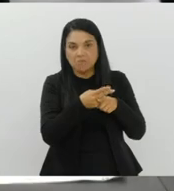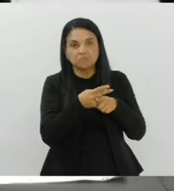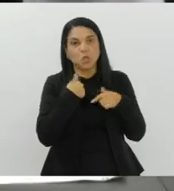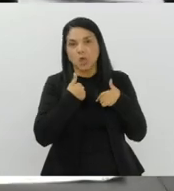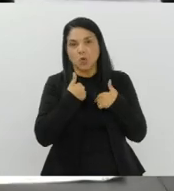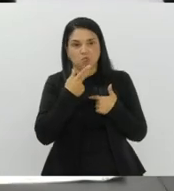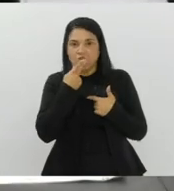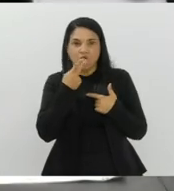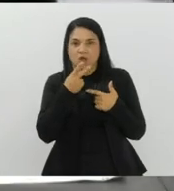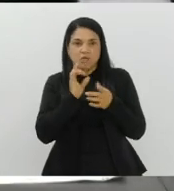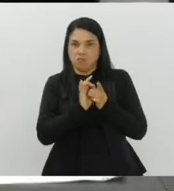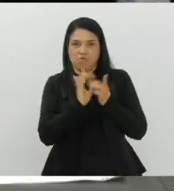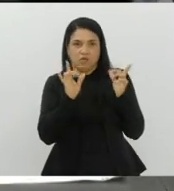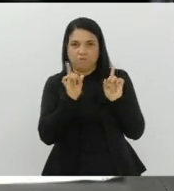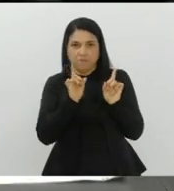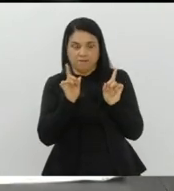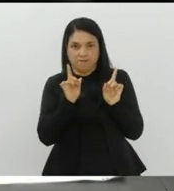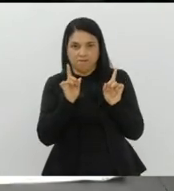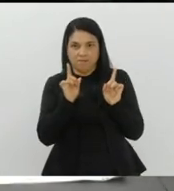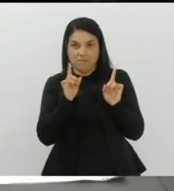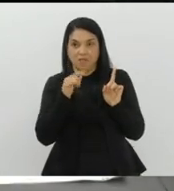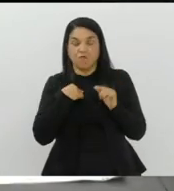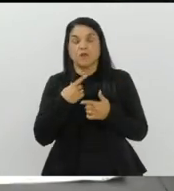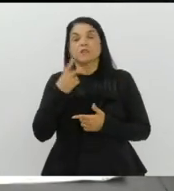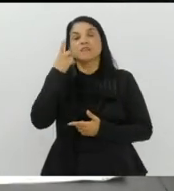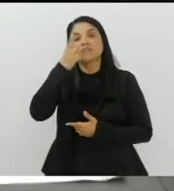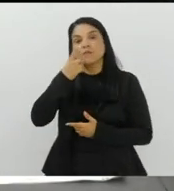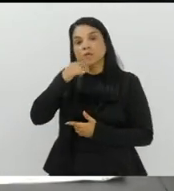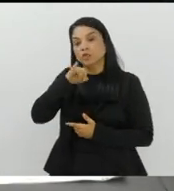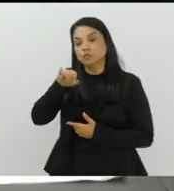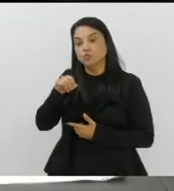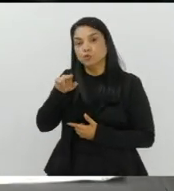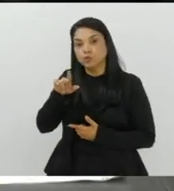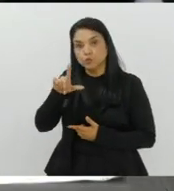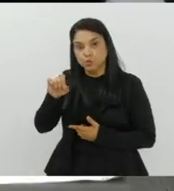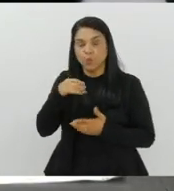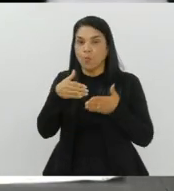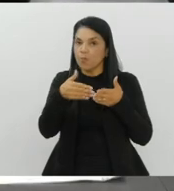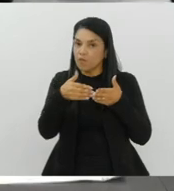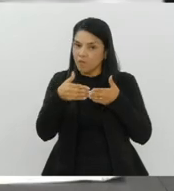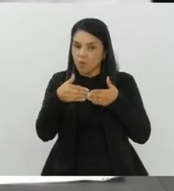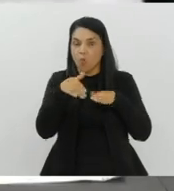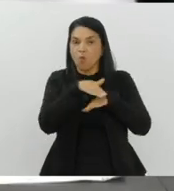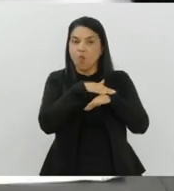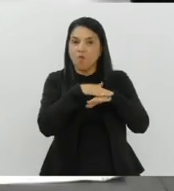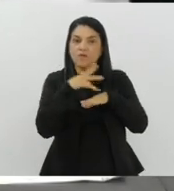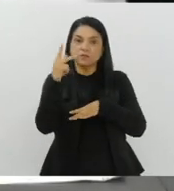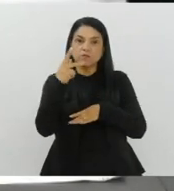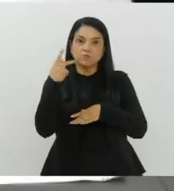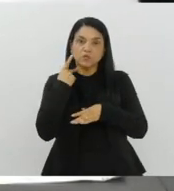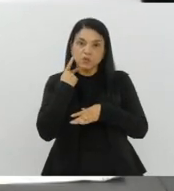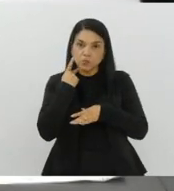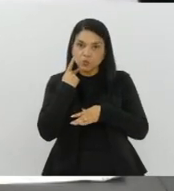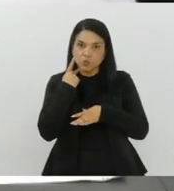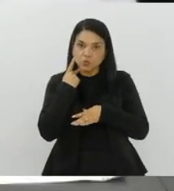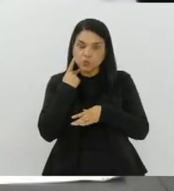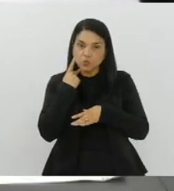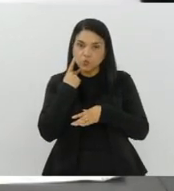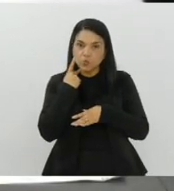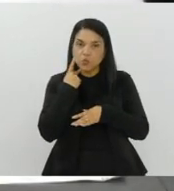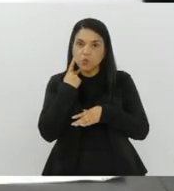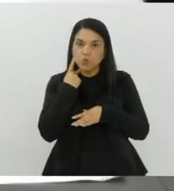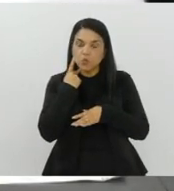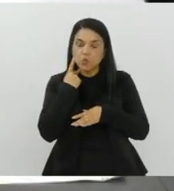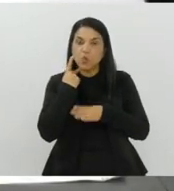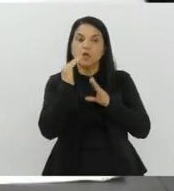que, deputado Júlio, falei exatamente assim, Júlio, por favor, então converse com o procurador e nos dê, envie,